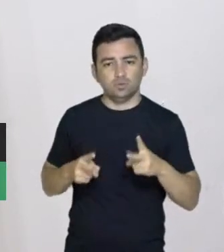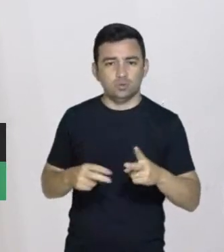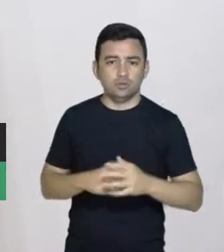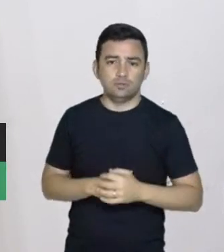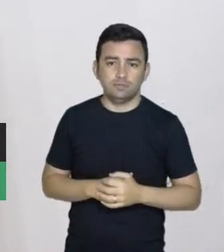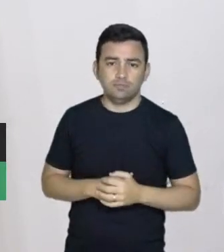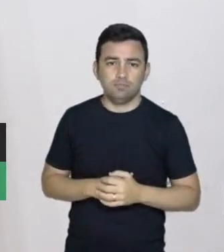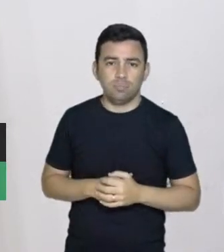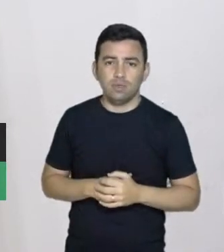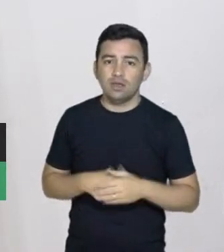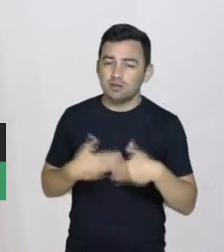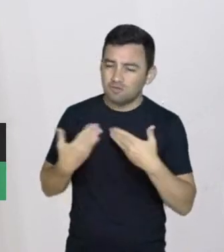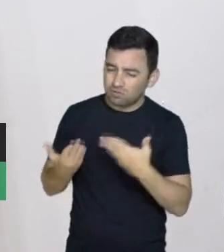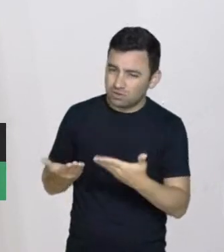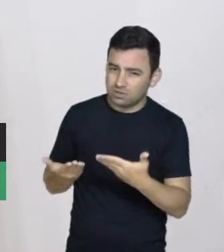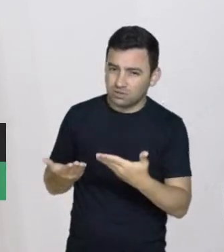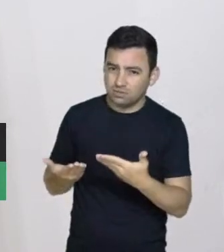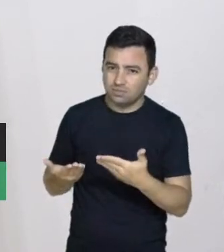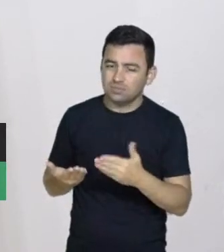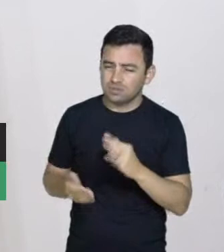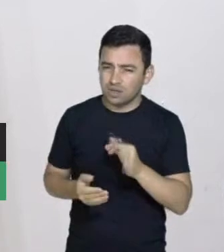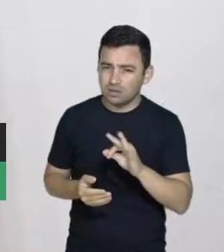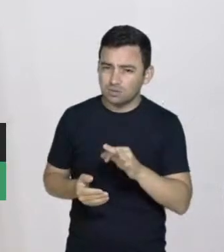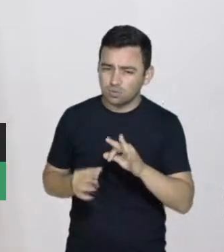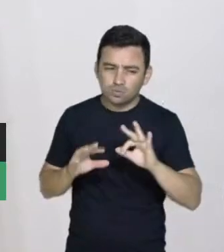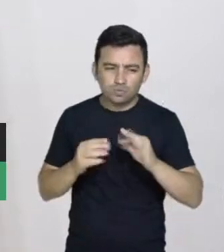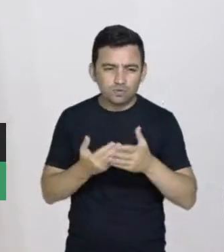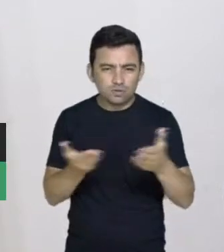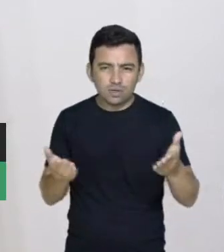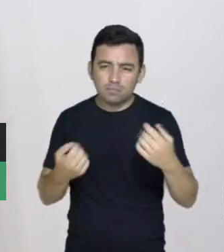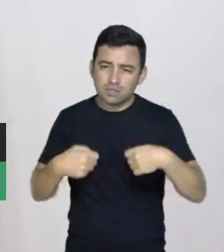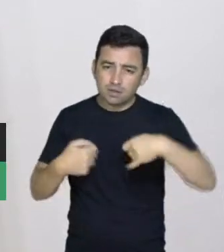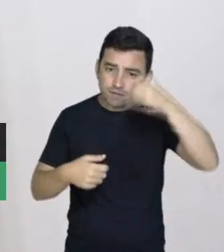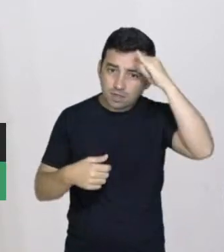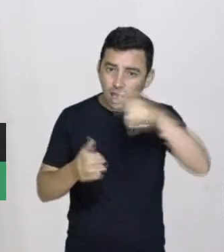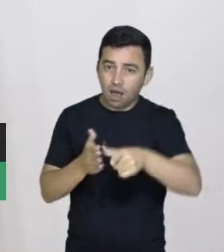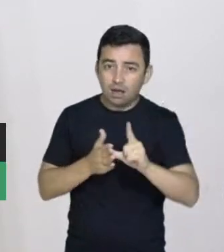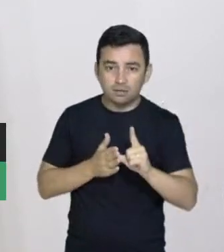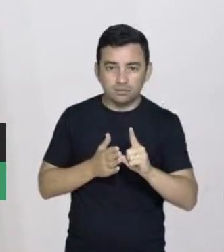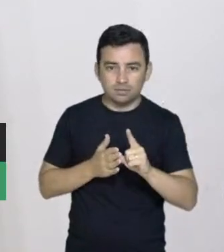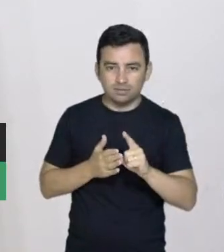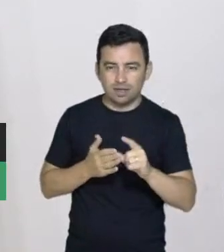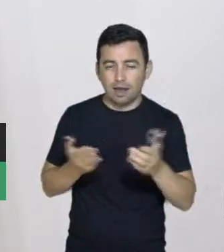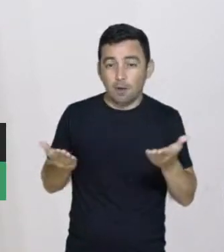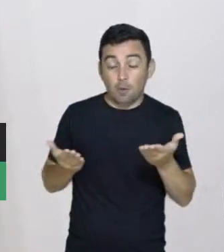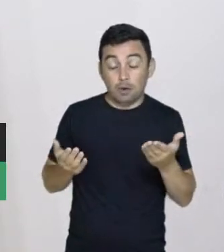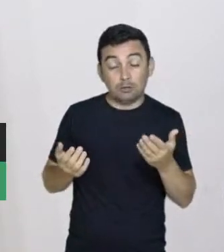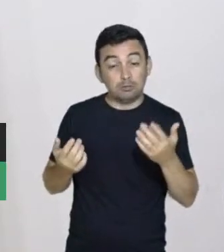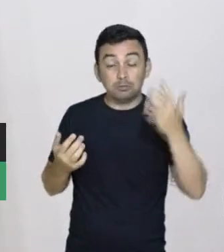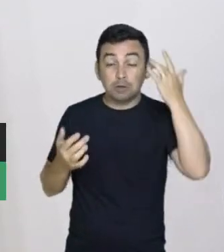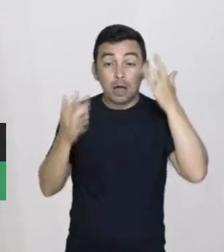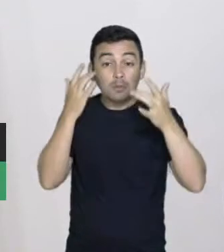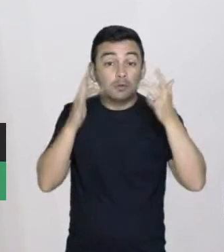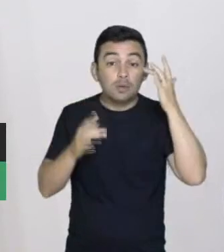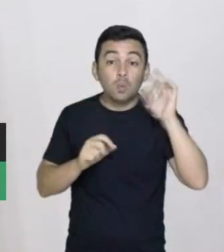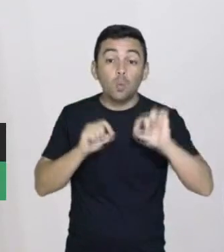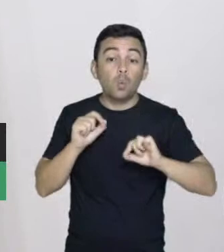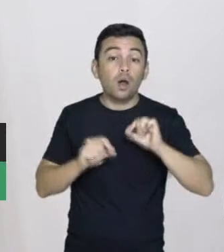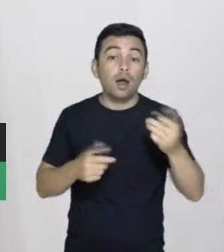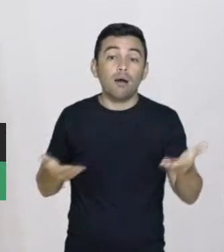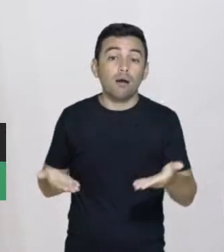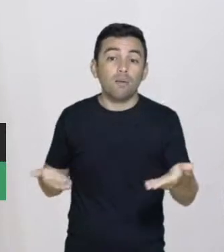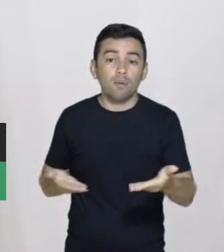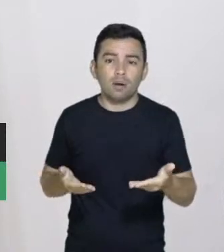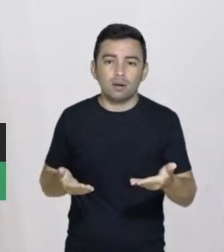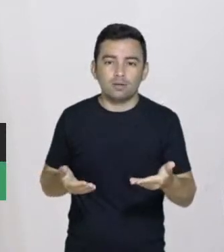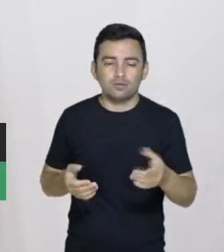Exª é municipalista como nós, o nosso apelo aqui é no sentido preventivo, são especulações, e nós desejamos verdadeiramente que não passem de